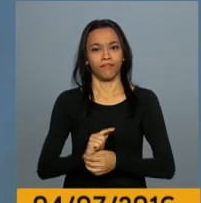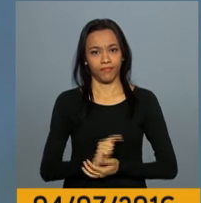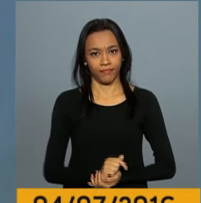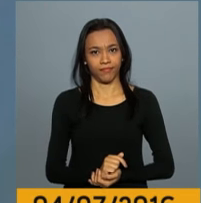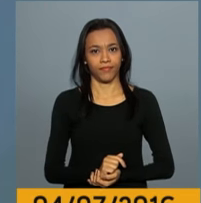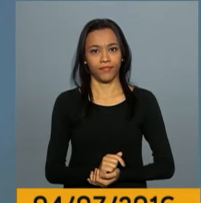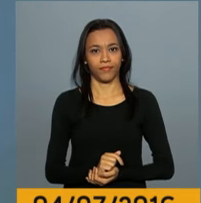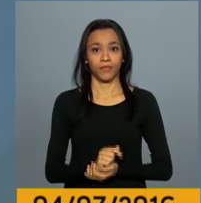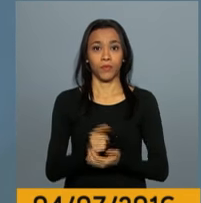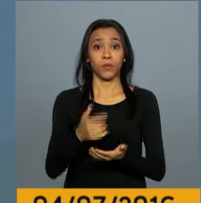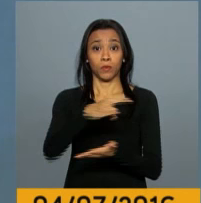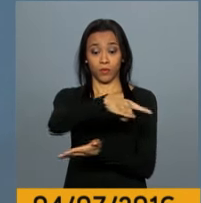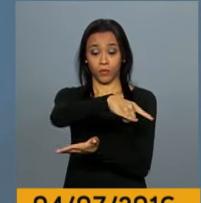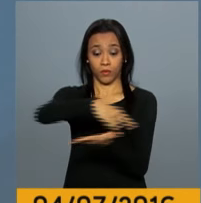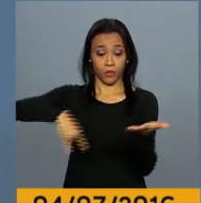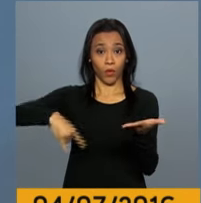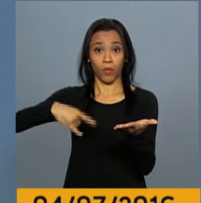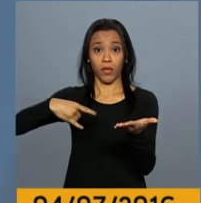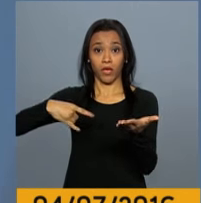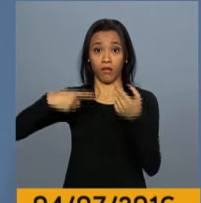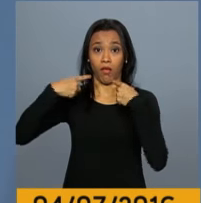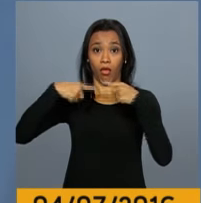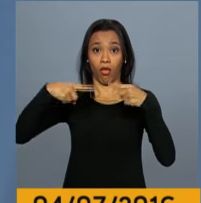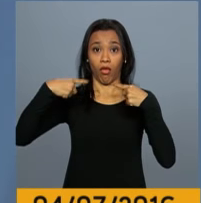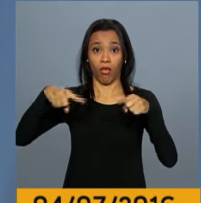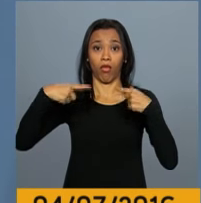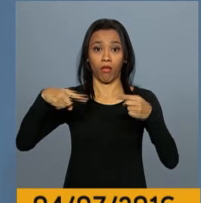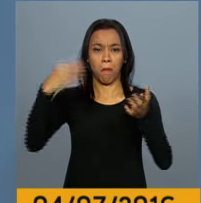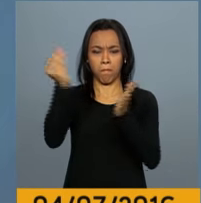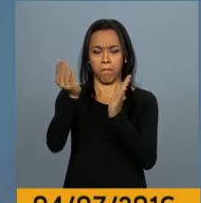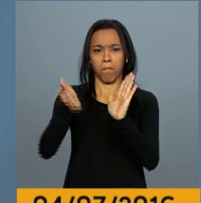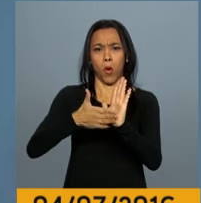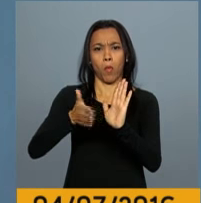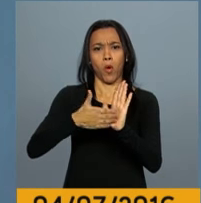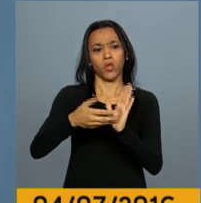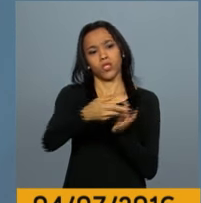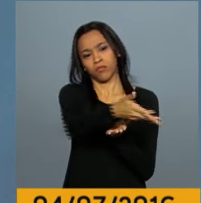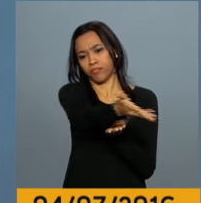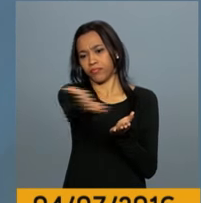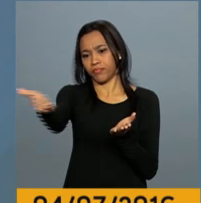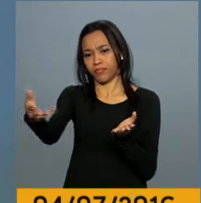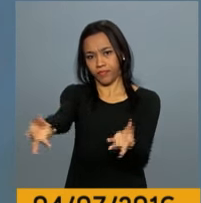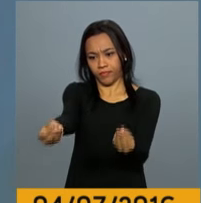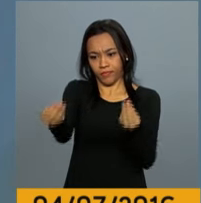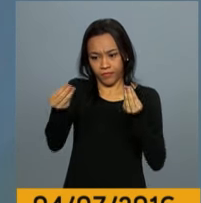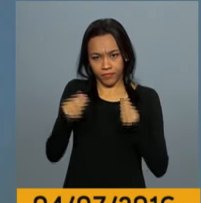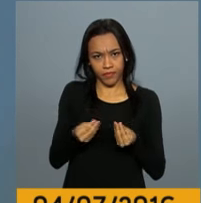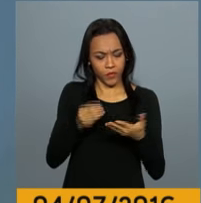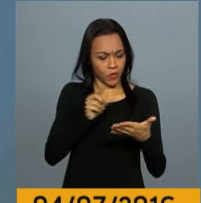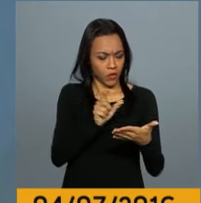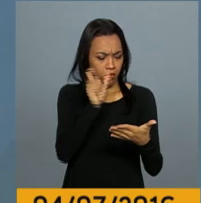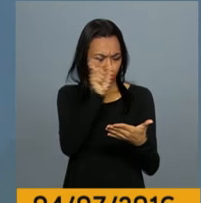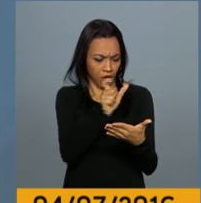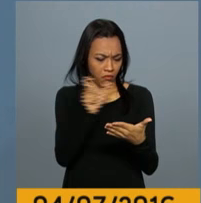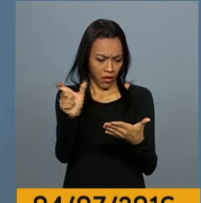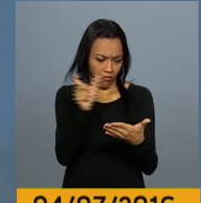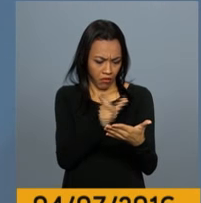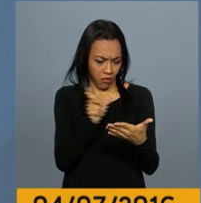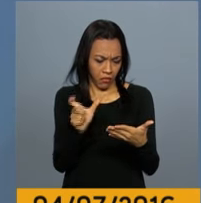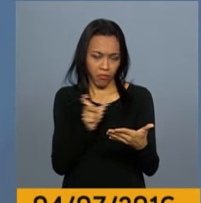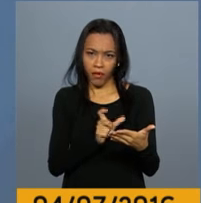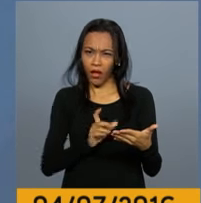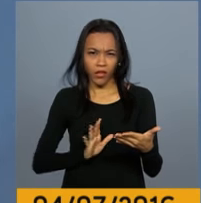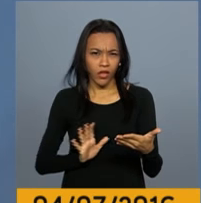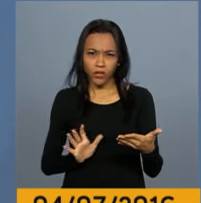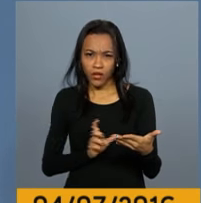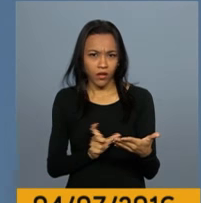do manifesto escrito. Não eram apenas palavras,